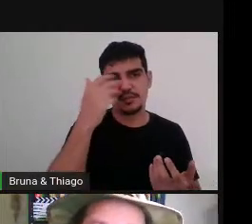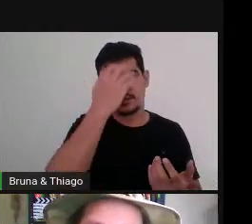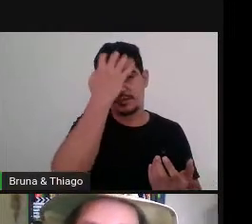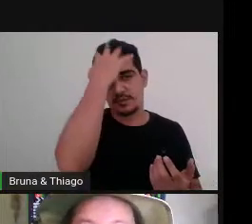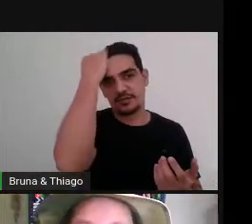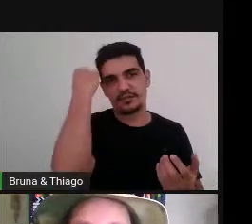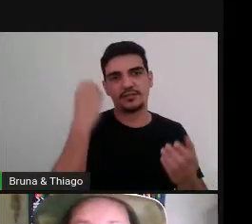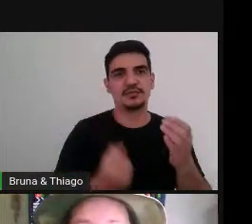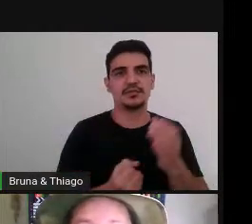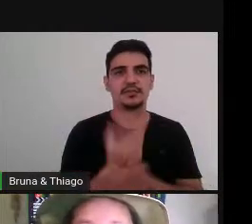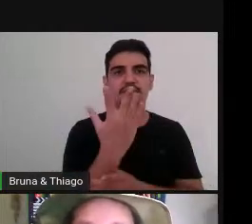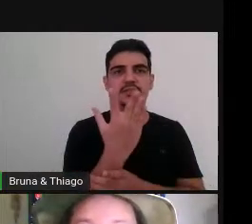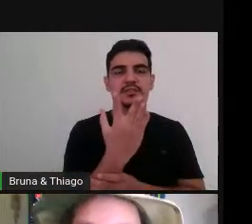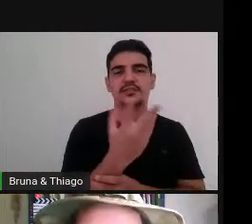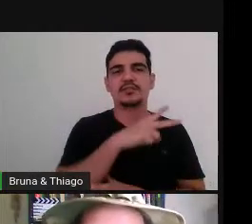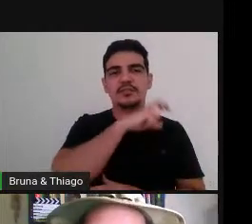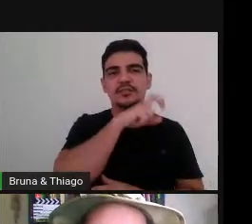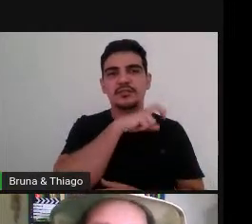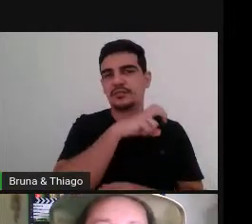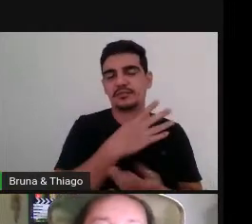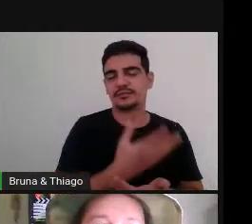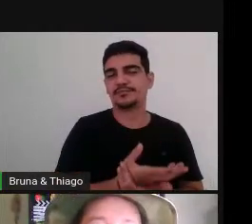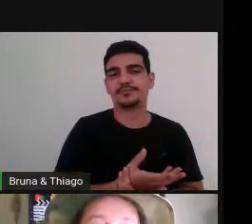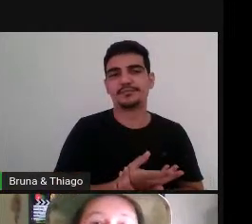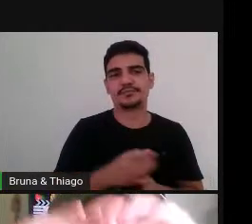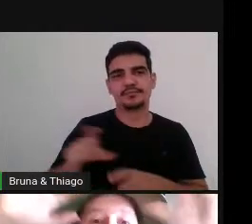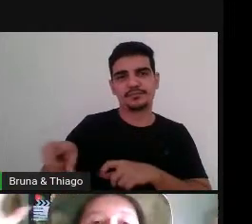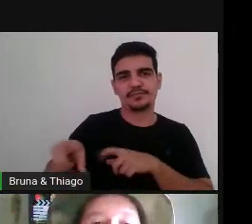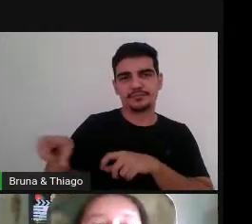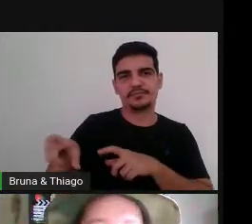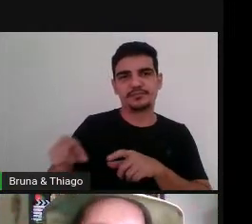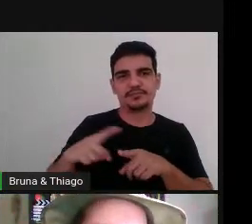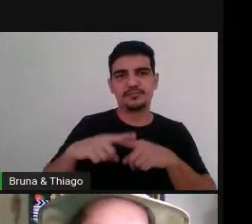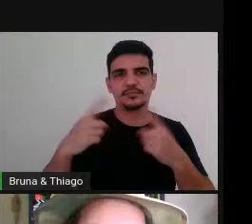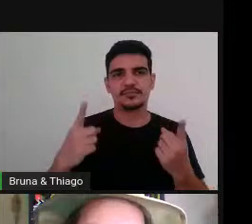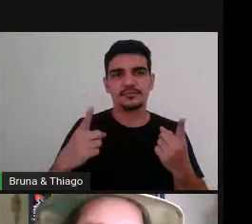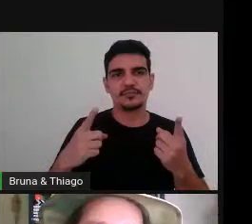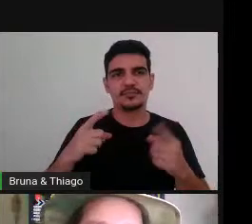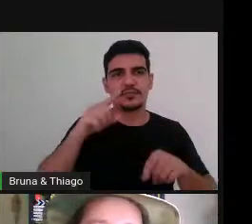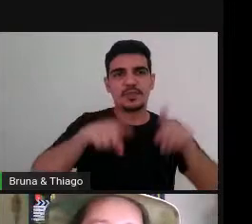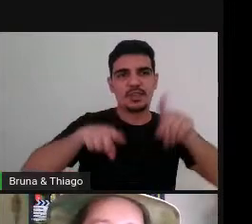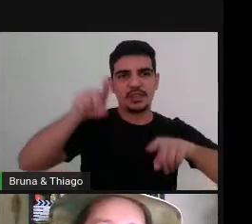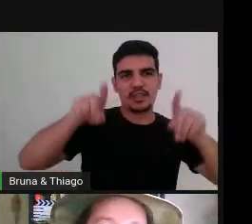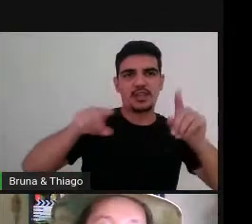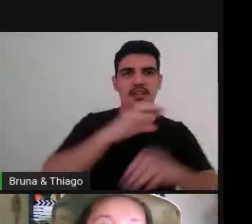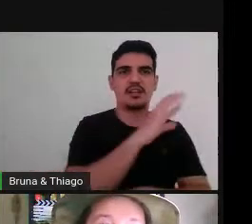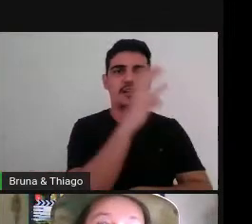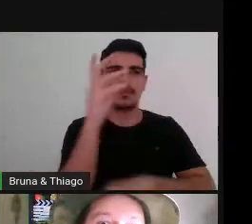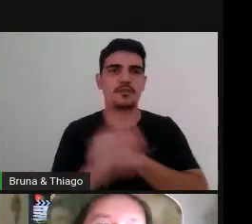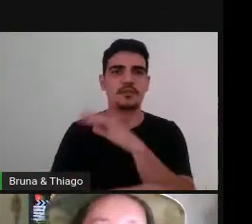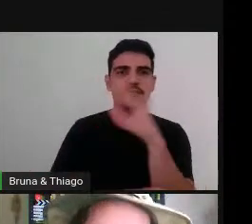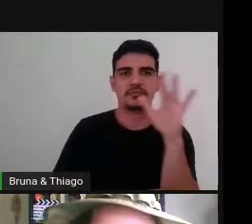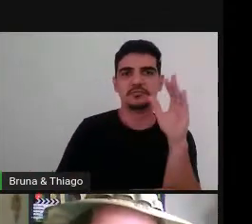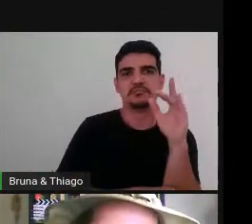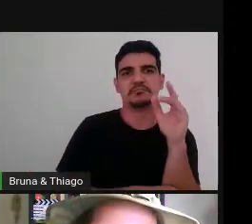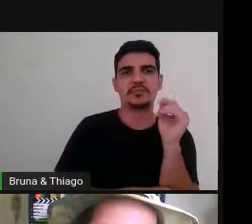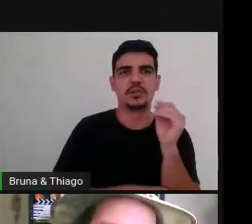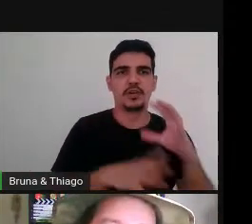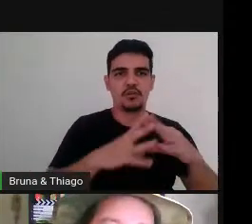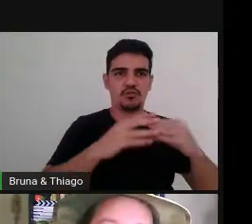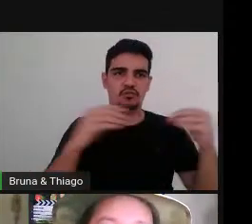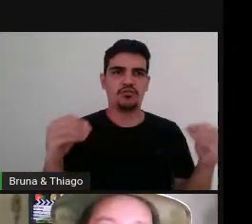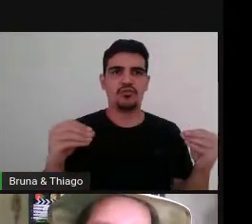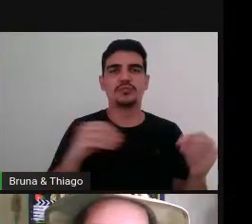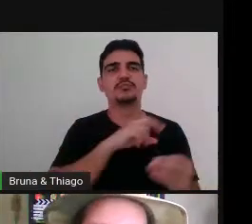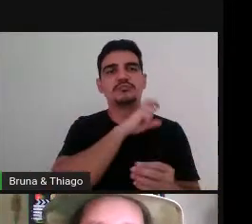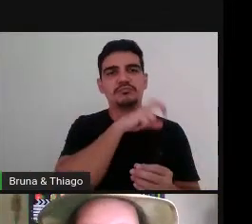nessa Micrurus, essa coral verdadeira, talvez não vai causar um desequilíbrio ambiental, né, com a extinção da espécie. Não,